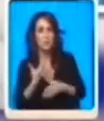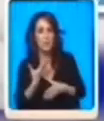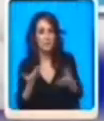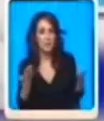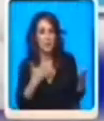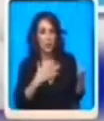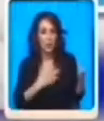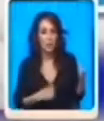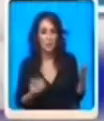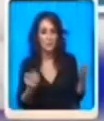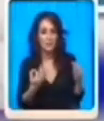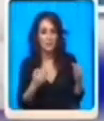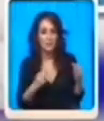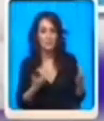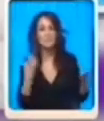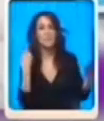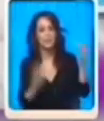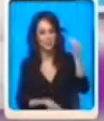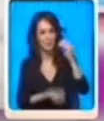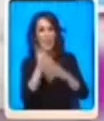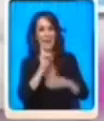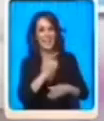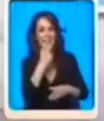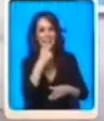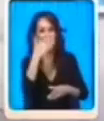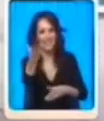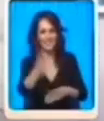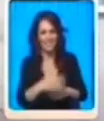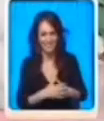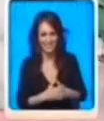surpresas? Ah, pois gosto quando ela... Aí vem a sua neta!